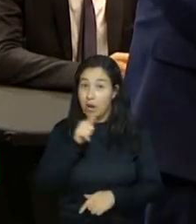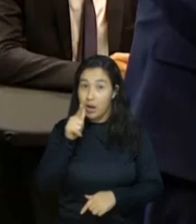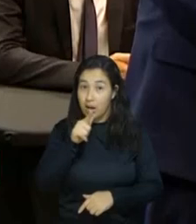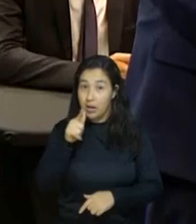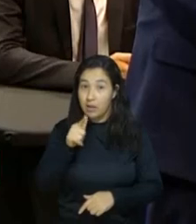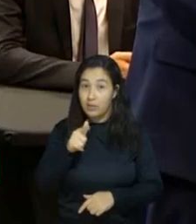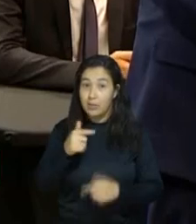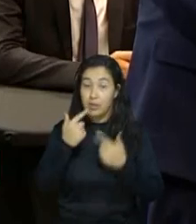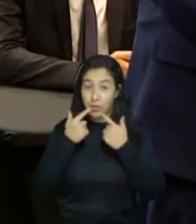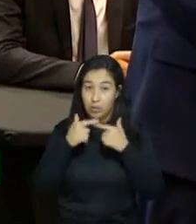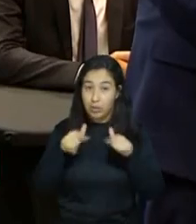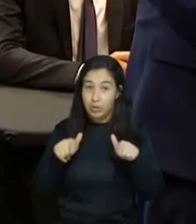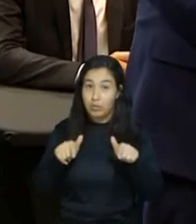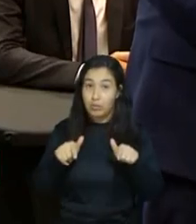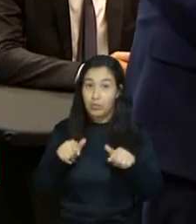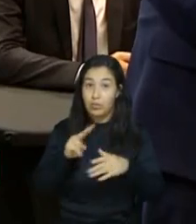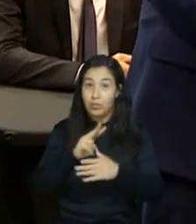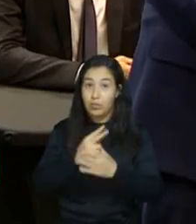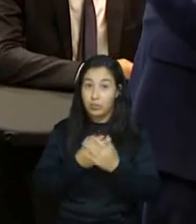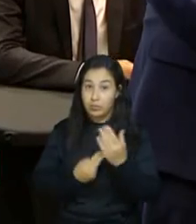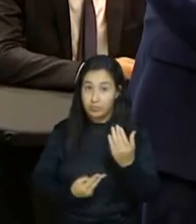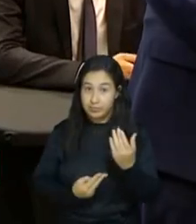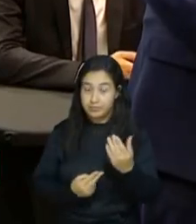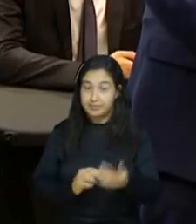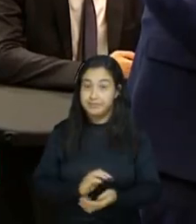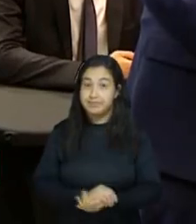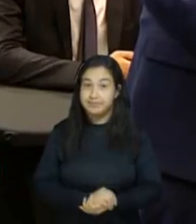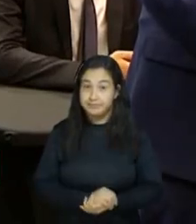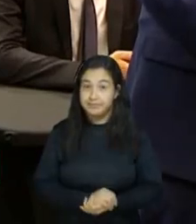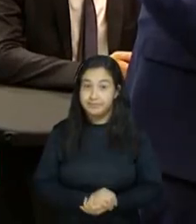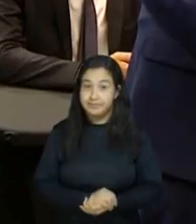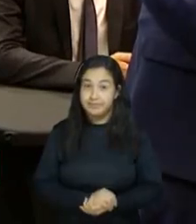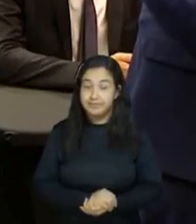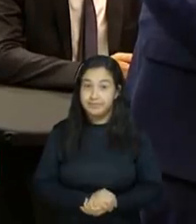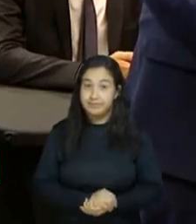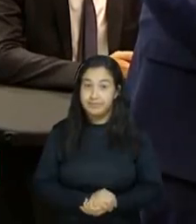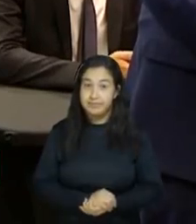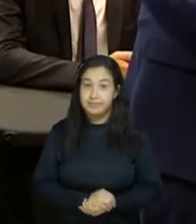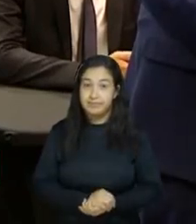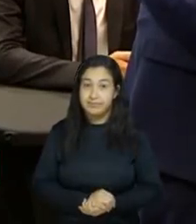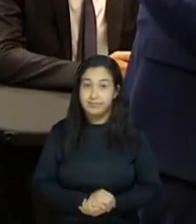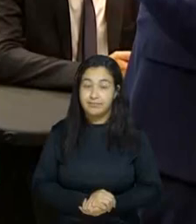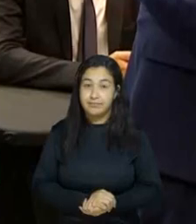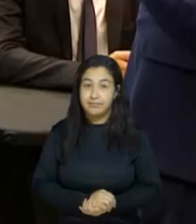linguagem, né? Bilingue, desculpe a palavra correta, bilingue. E